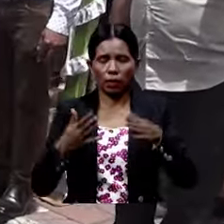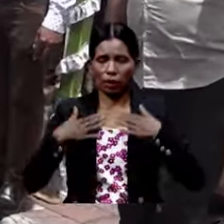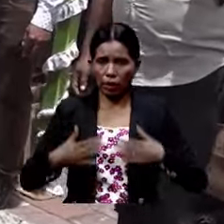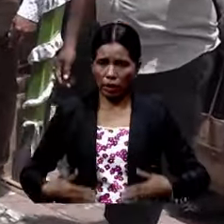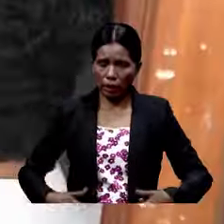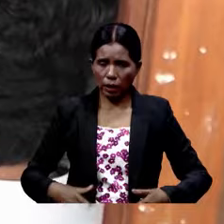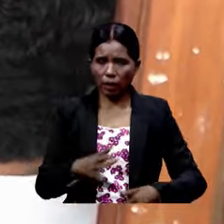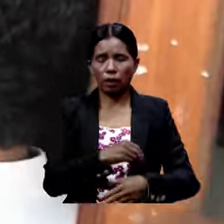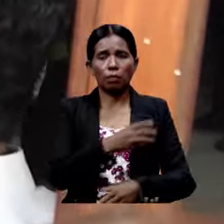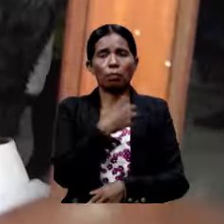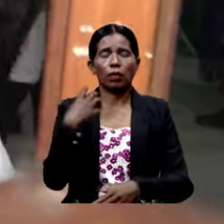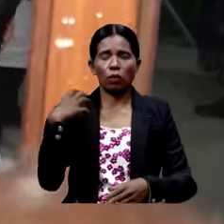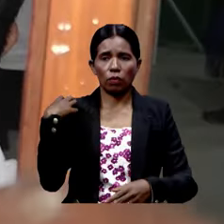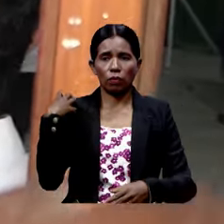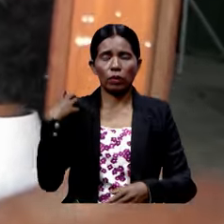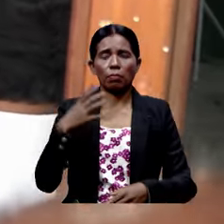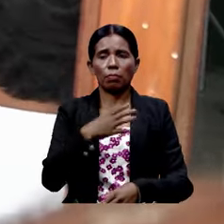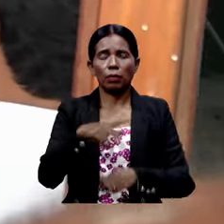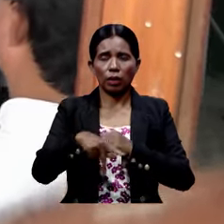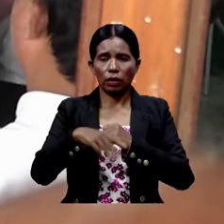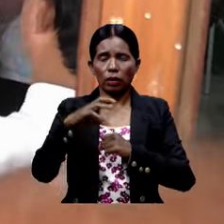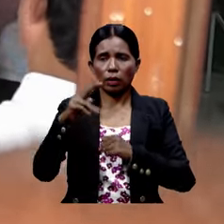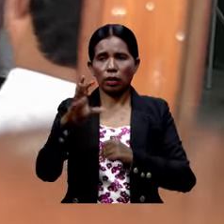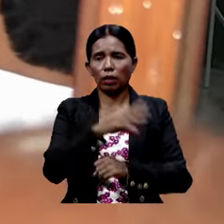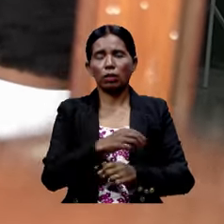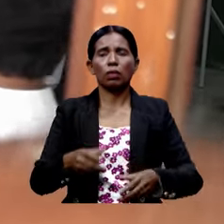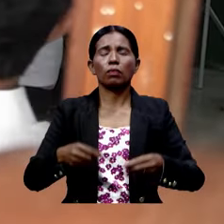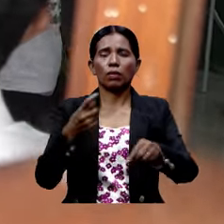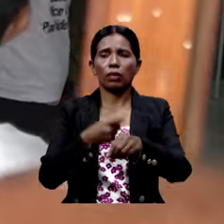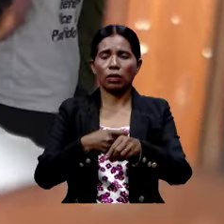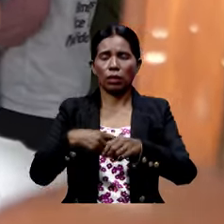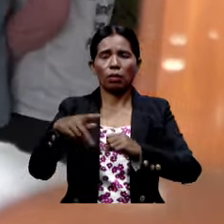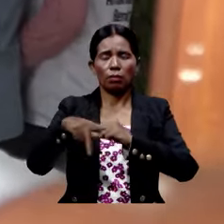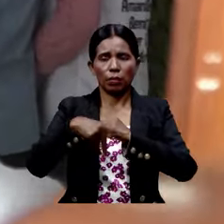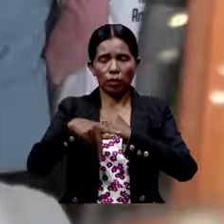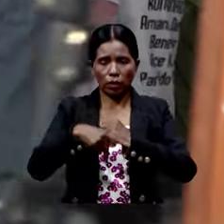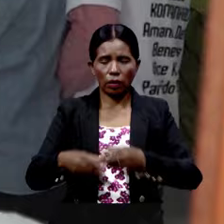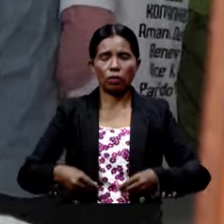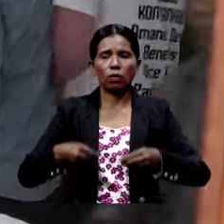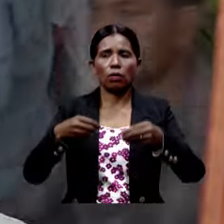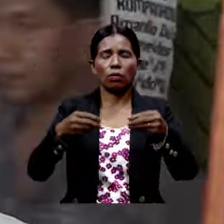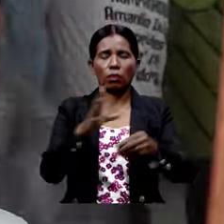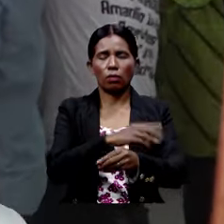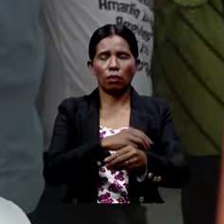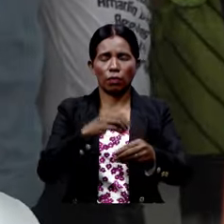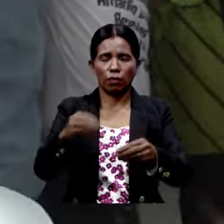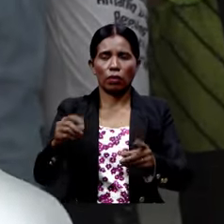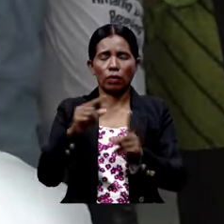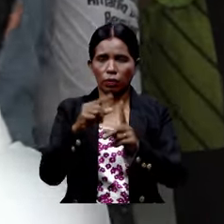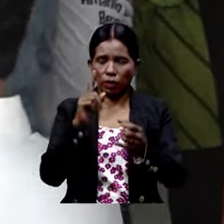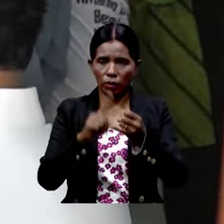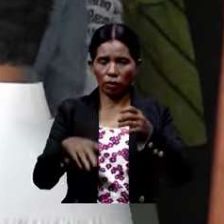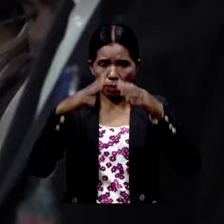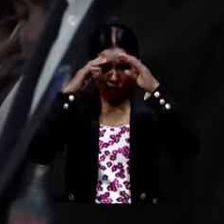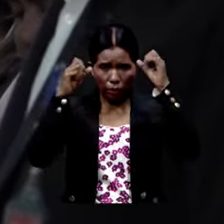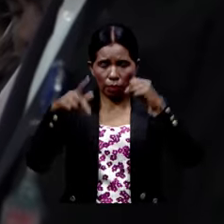partido CNRT e habairu dos kirilus ori fo tempo ba quatro partidos presto homenagem e Cus. E a Bibang, né, presidente do